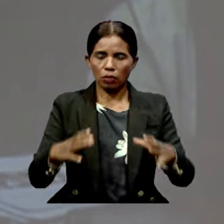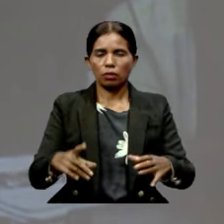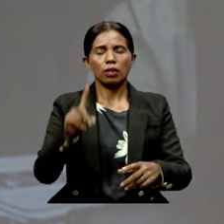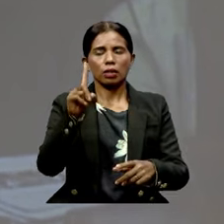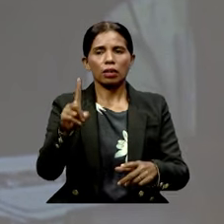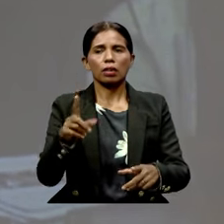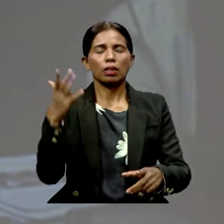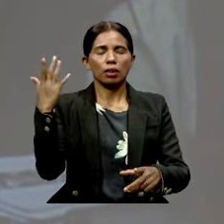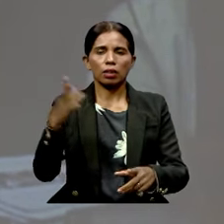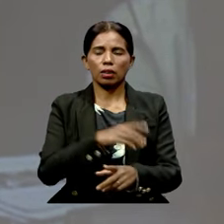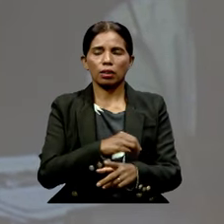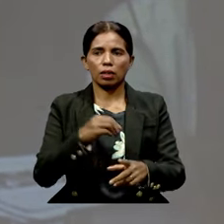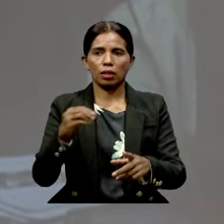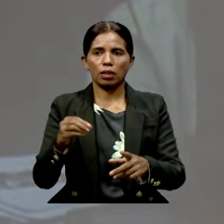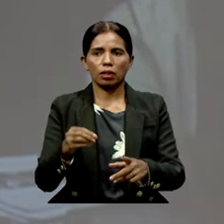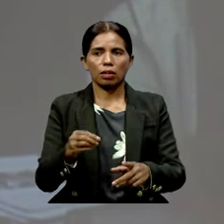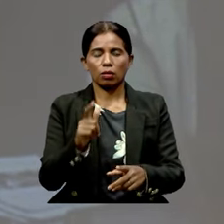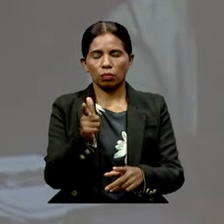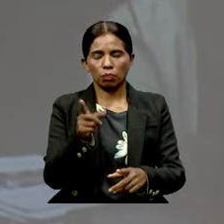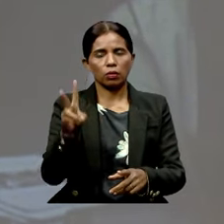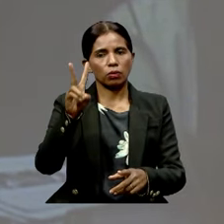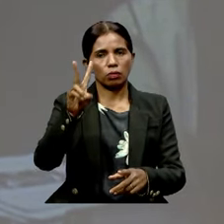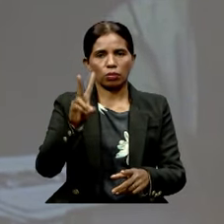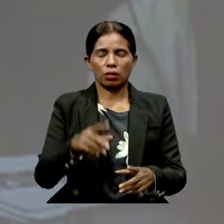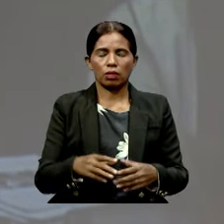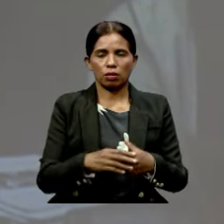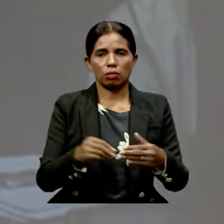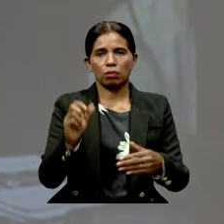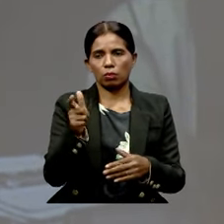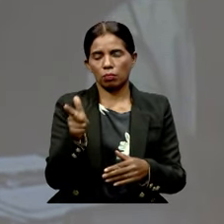a falha aitana saiba ne ne saia tiana para 22 dólares.